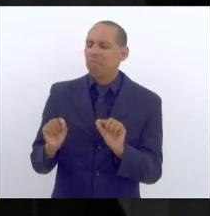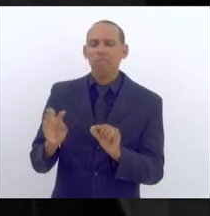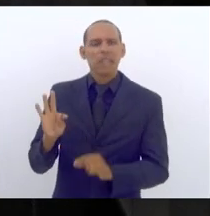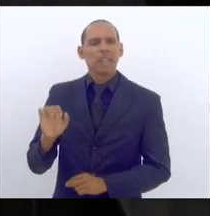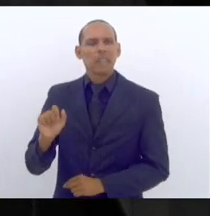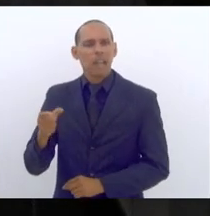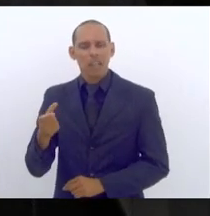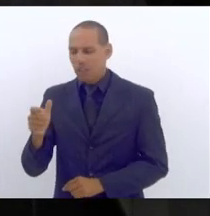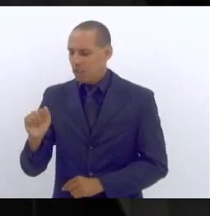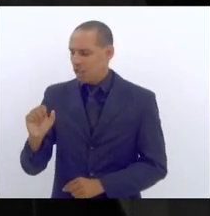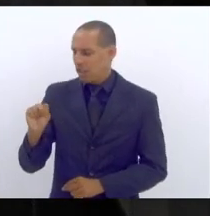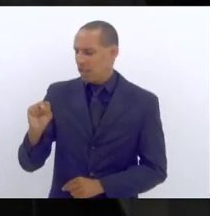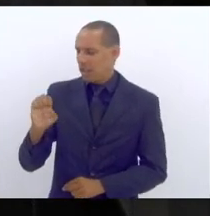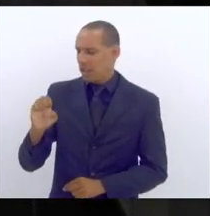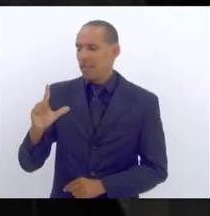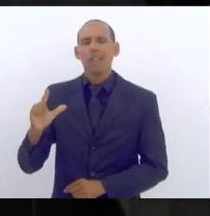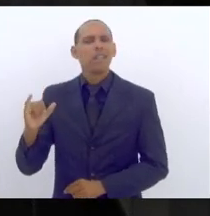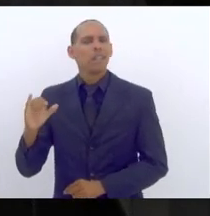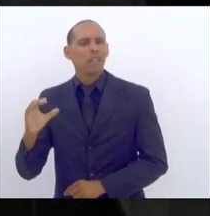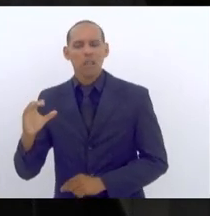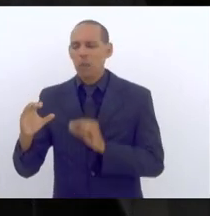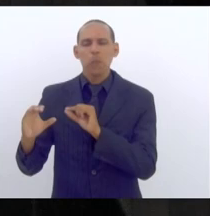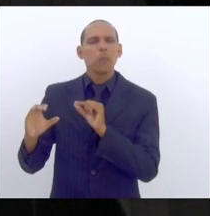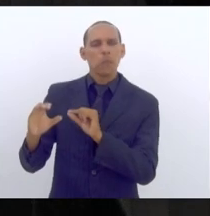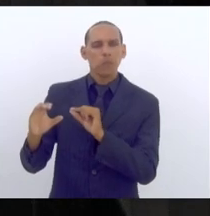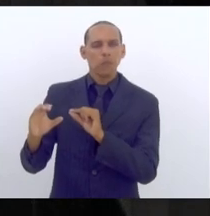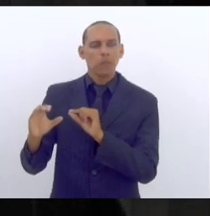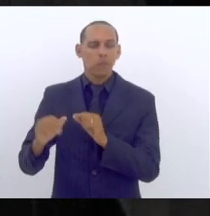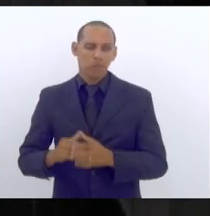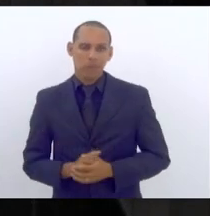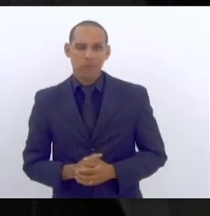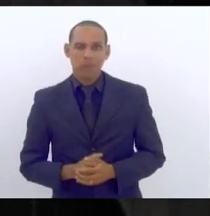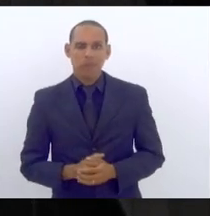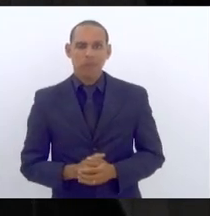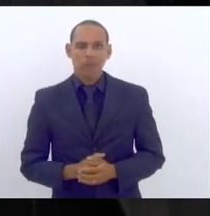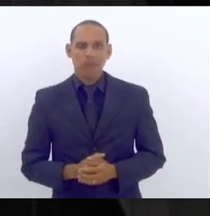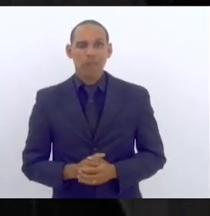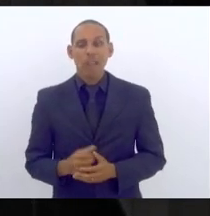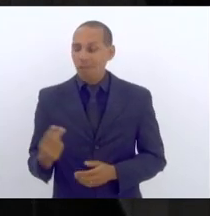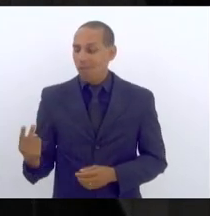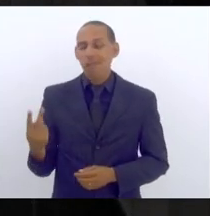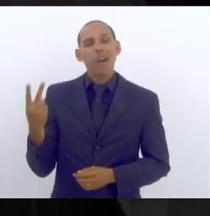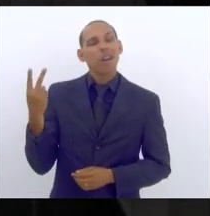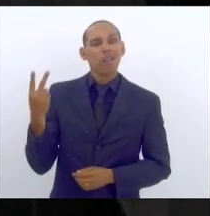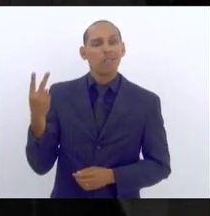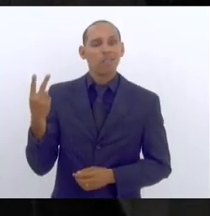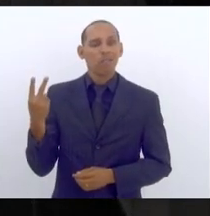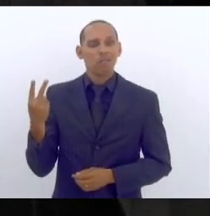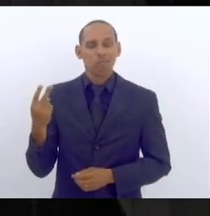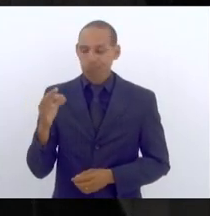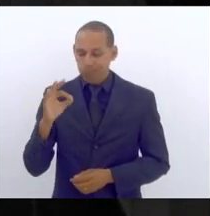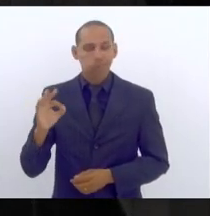taxa SELIC a taxa SELIC é um valor percentual